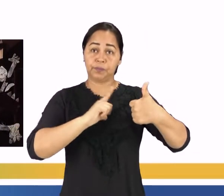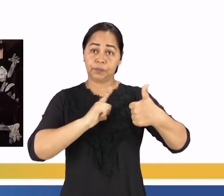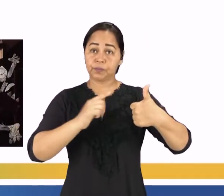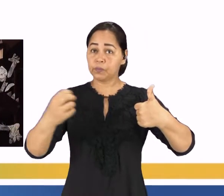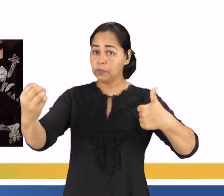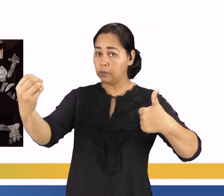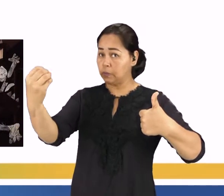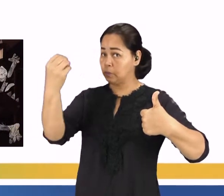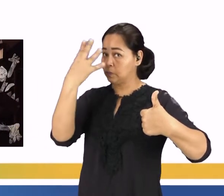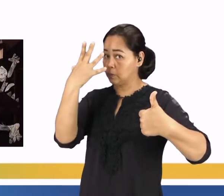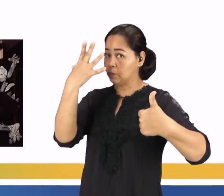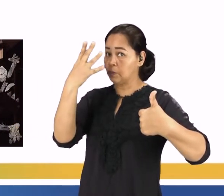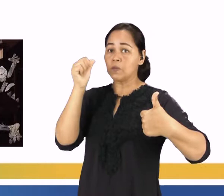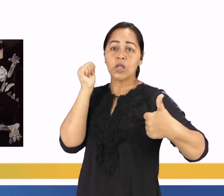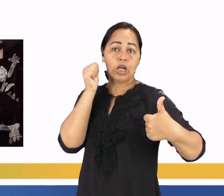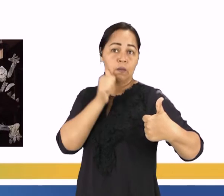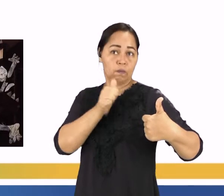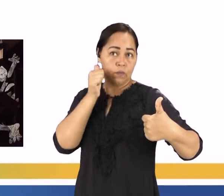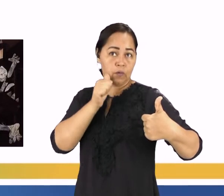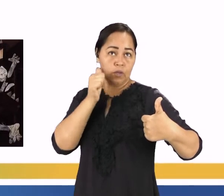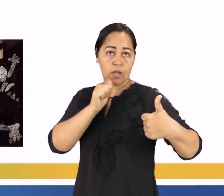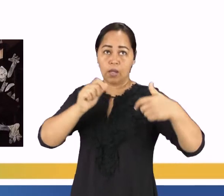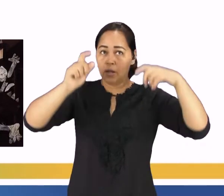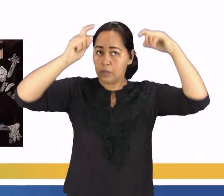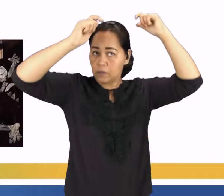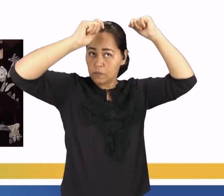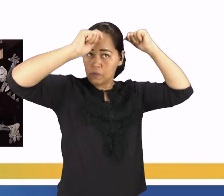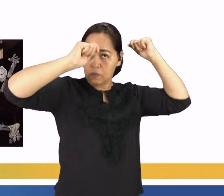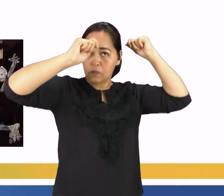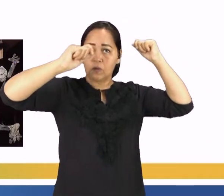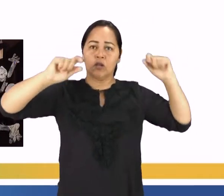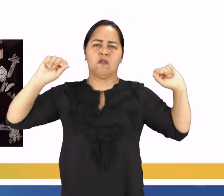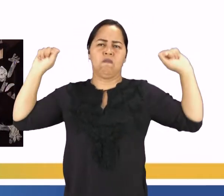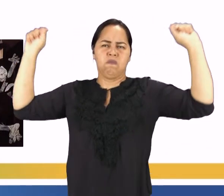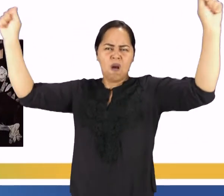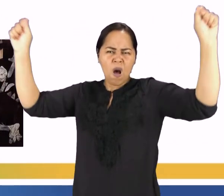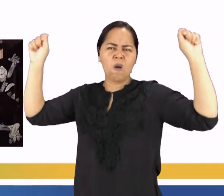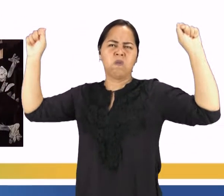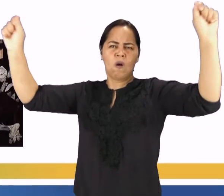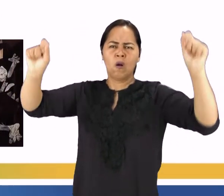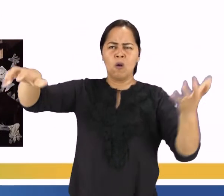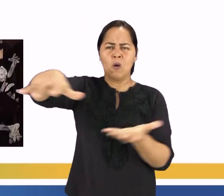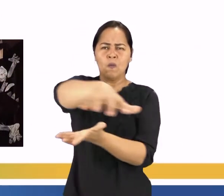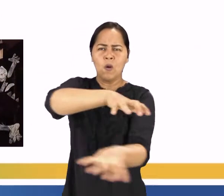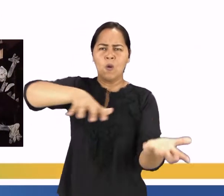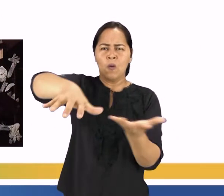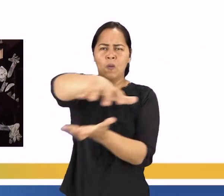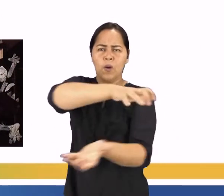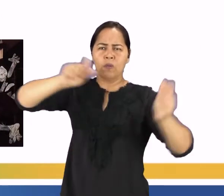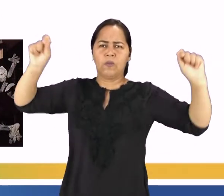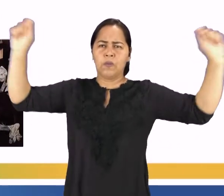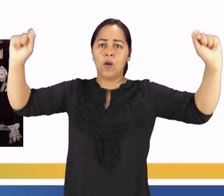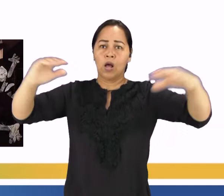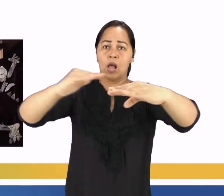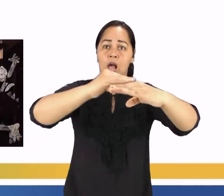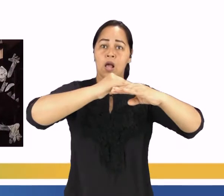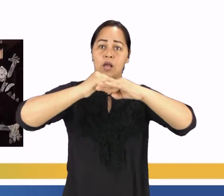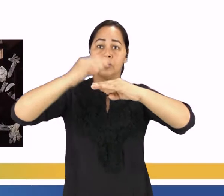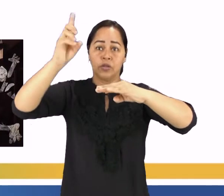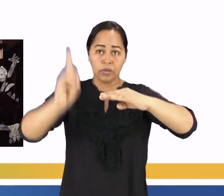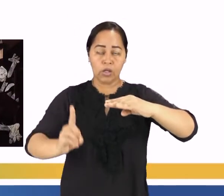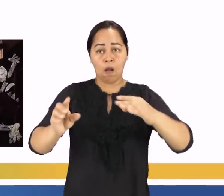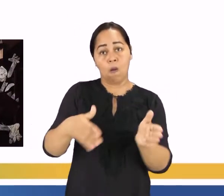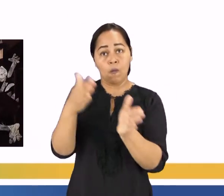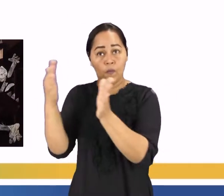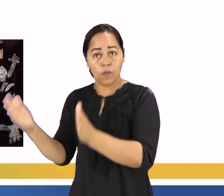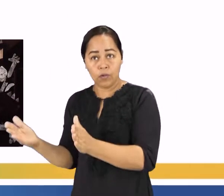foto das mulheres da época que faziam manifestos, que iam para a rua e pediam direitos iguais. E ao lado